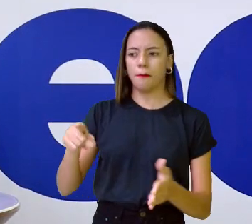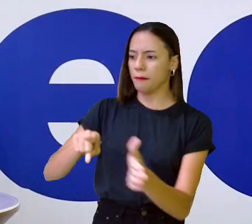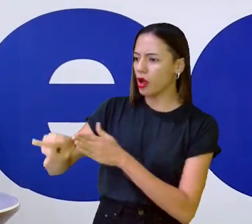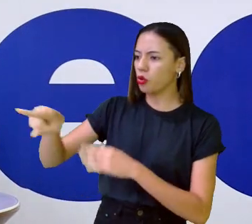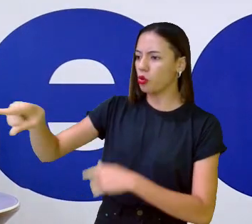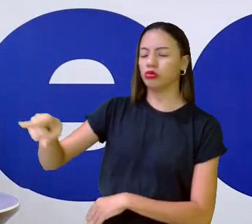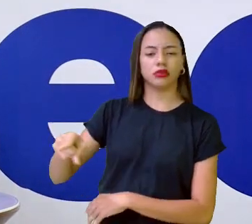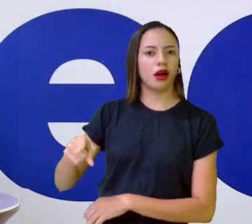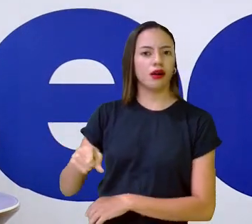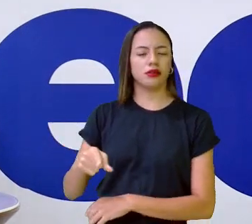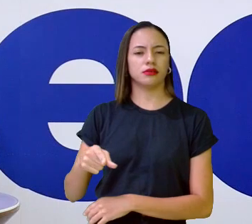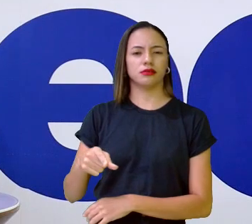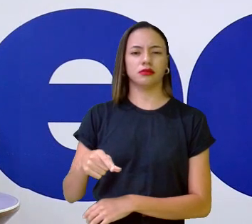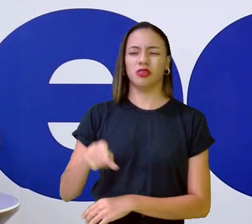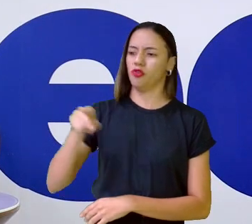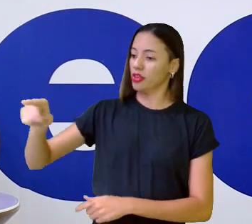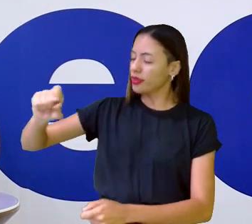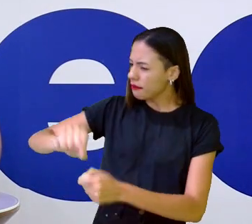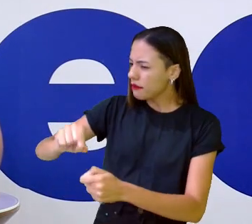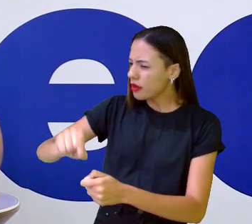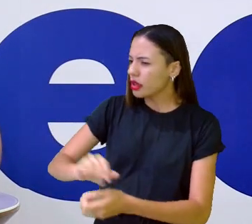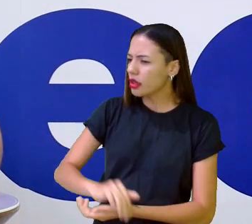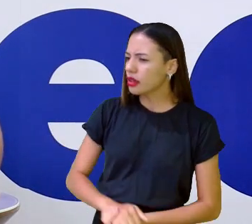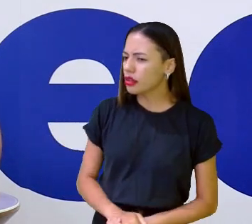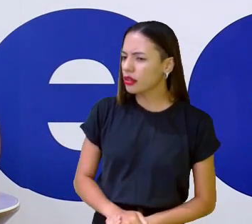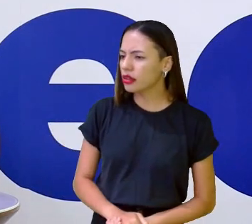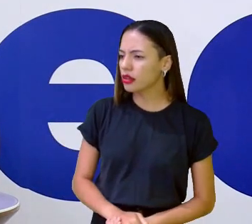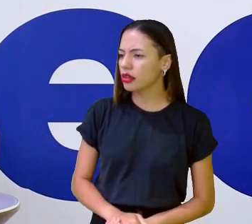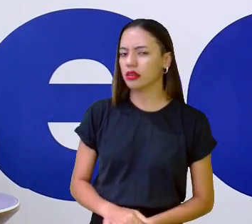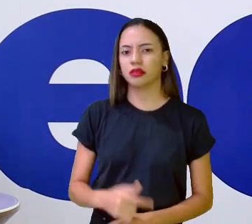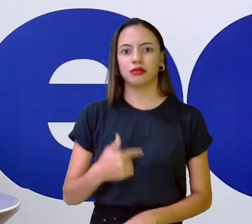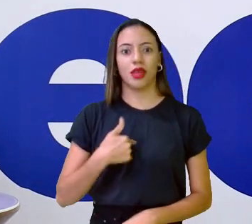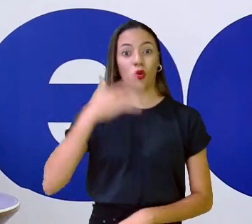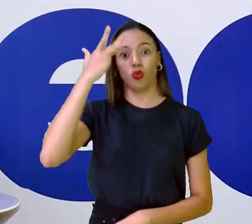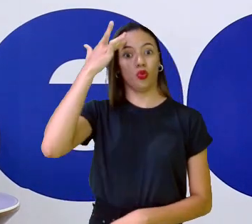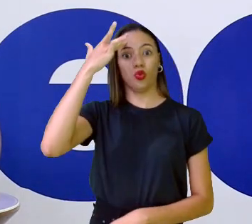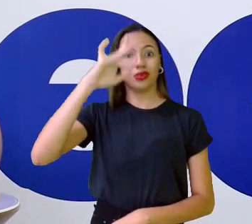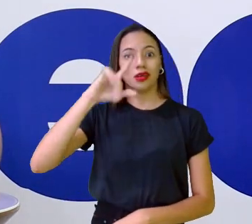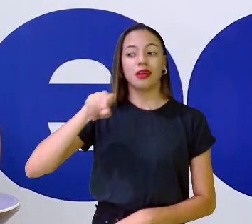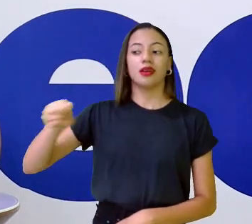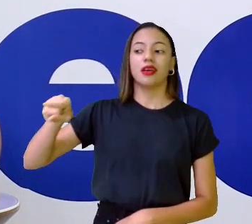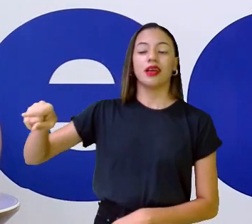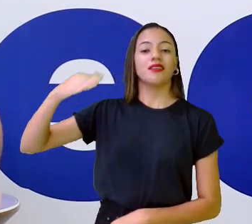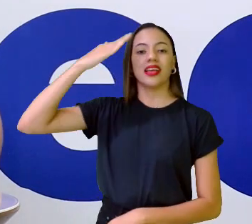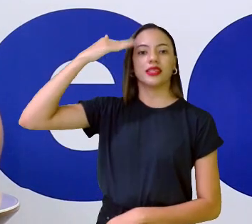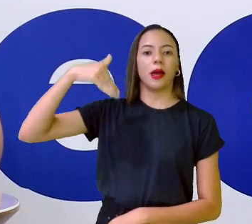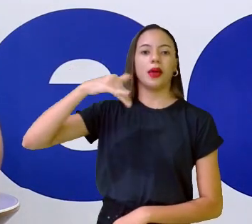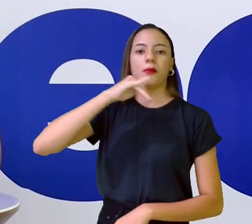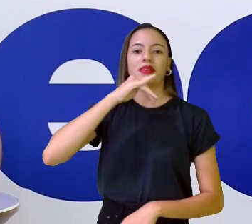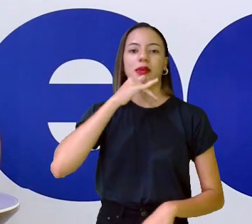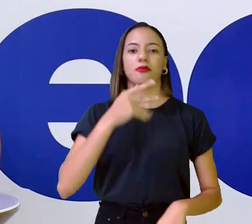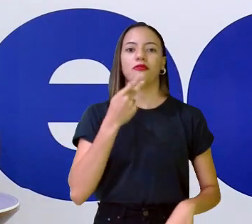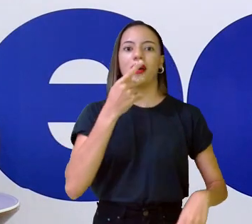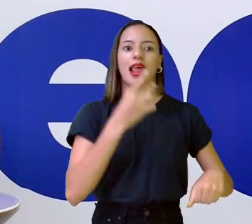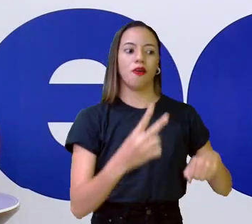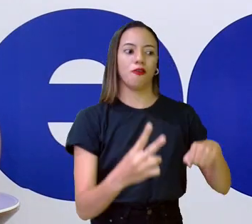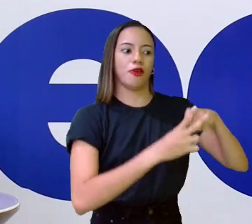para uma criança. Você fez? Eu não sei se ele vai saber conjugar um verbo irregular,